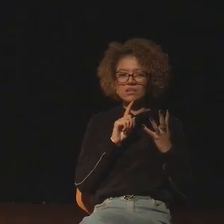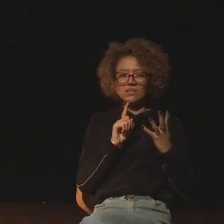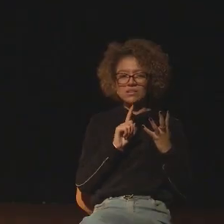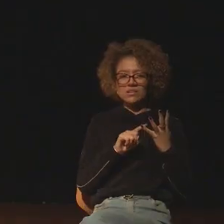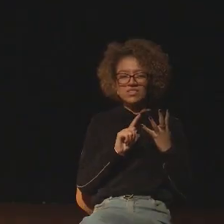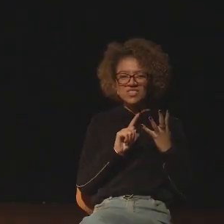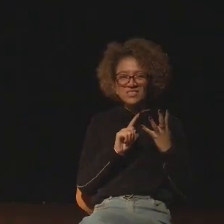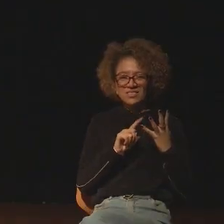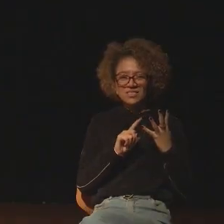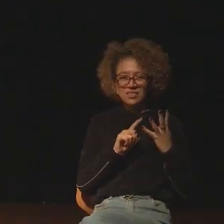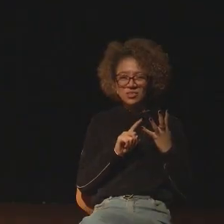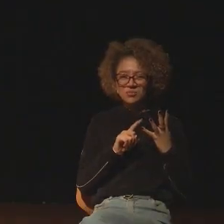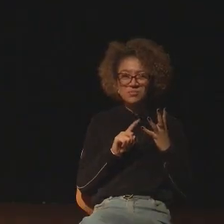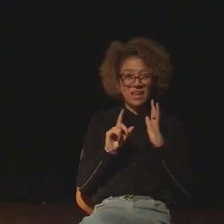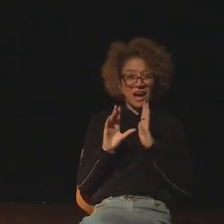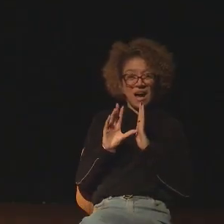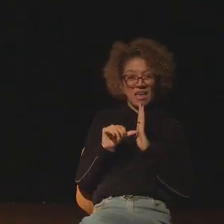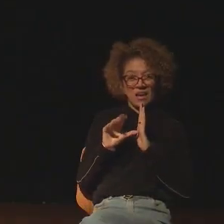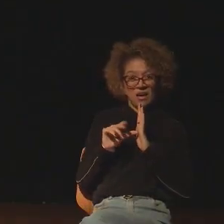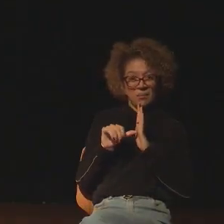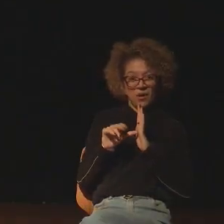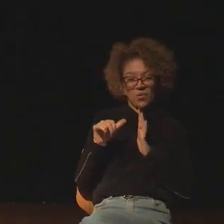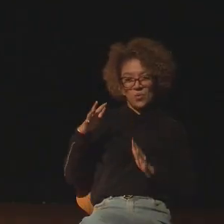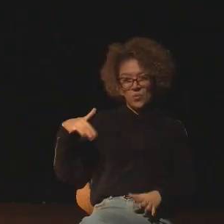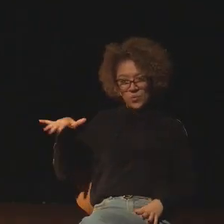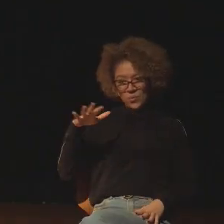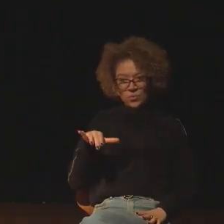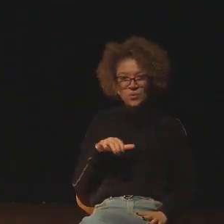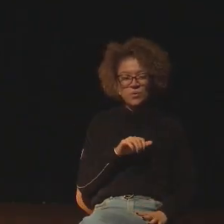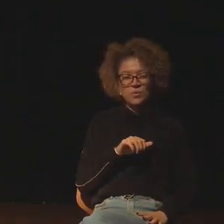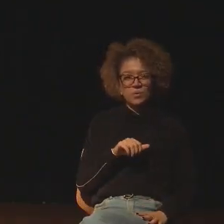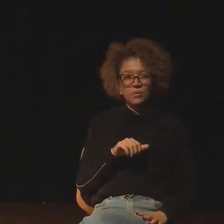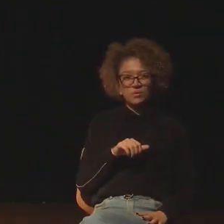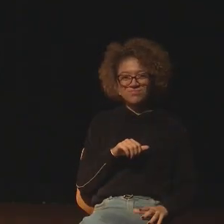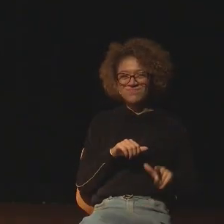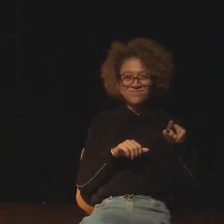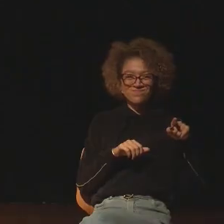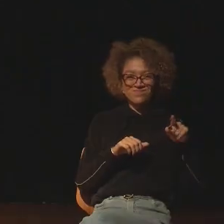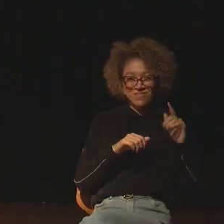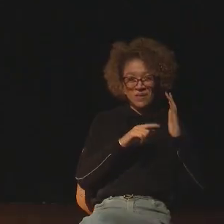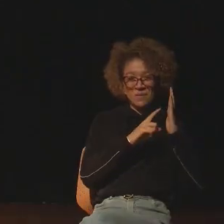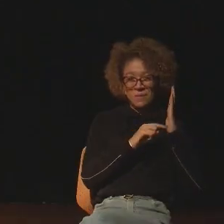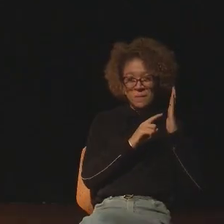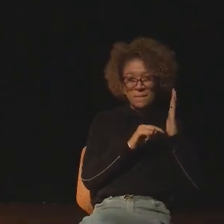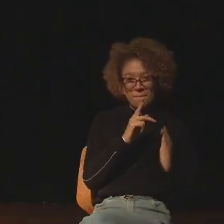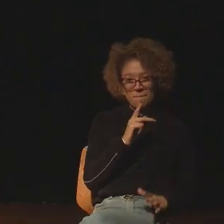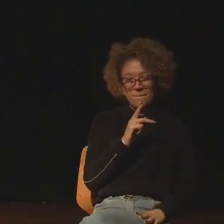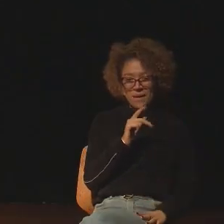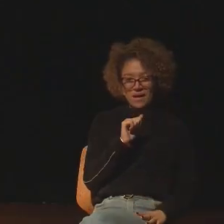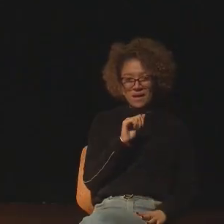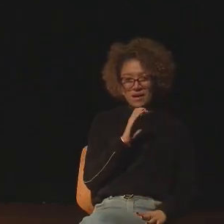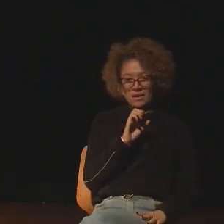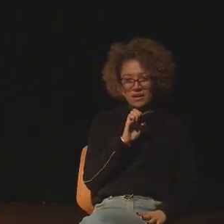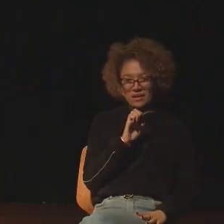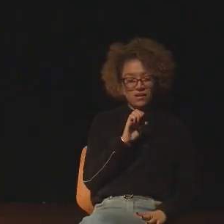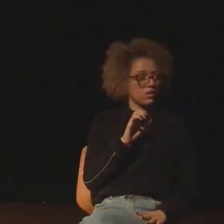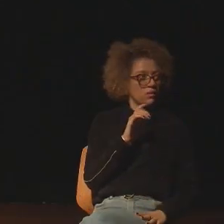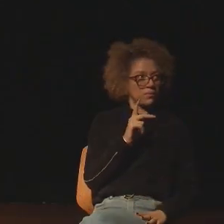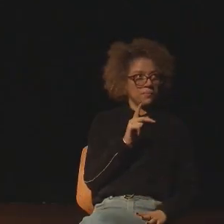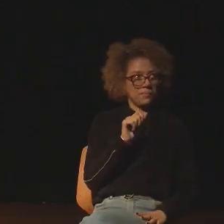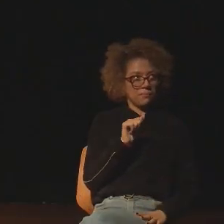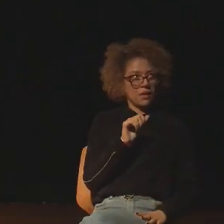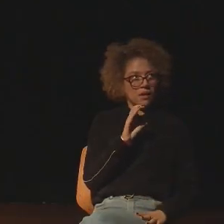moradores do entorno do Anhangabaú, do entorno da Allianz Parque, do entorno do Pacaembu. Existe hoje uma dificuldade